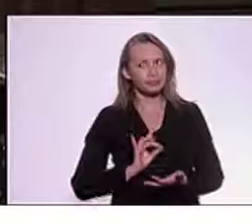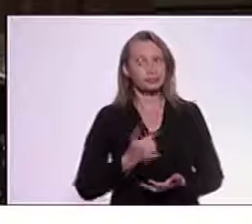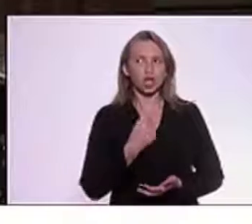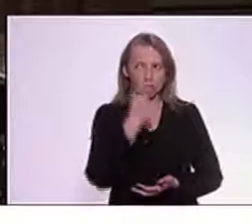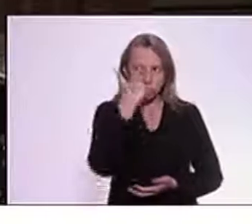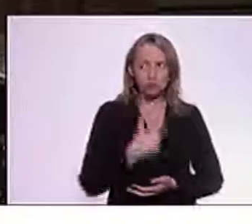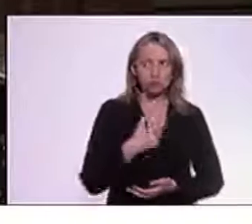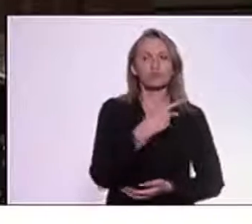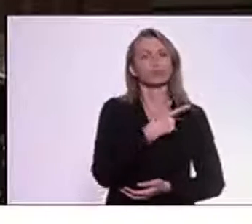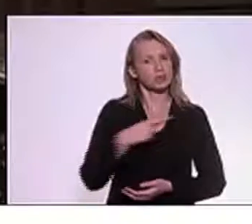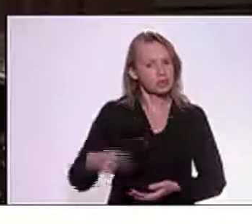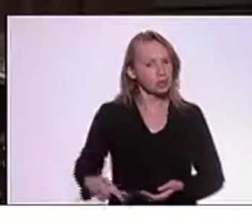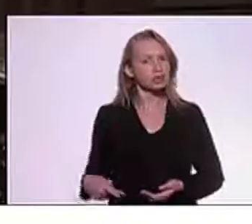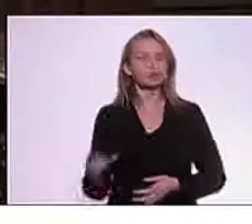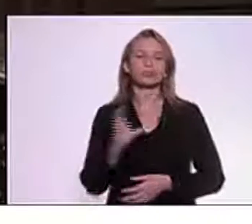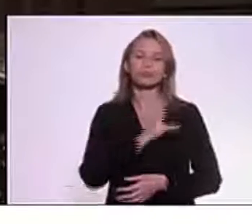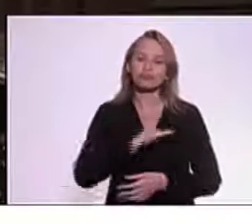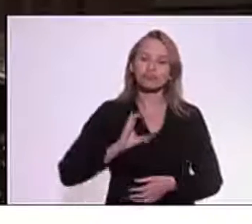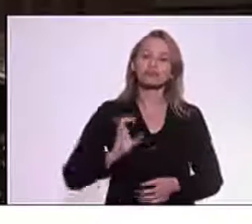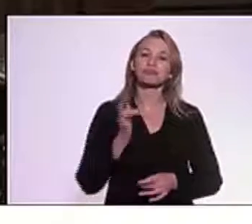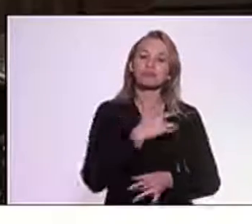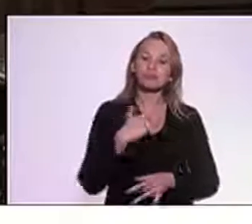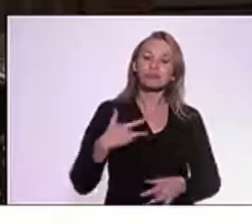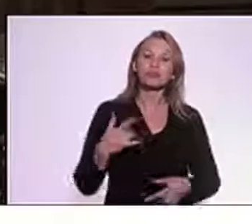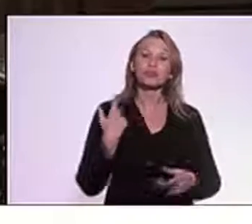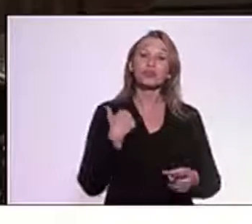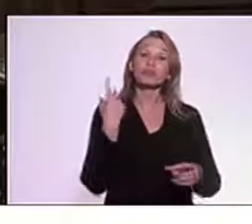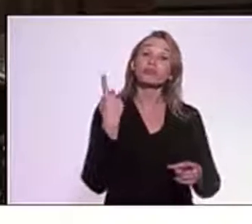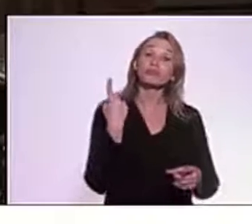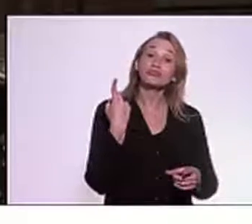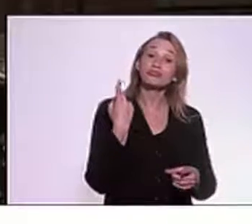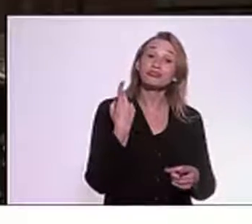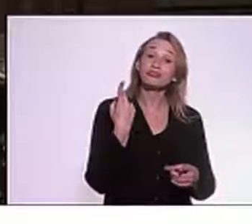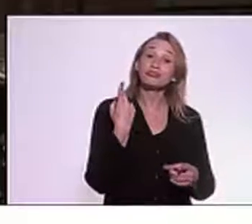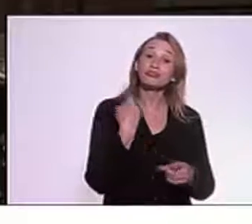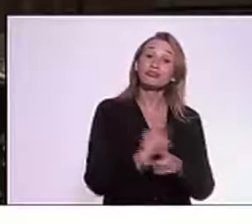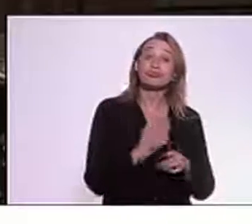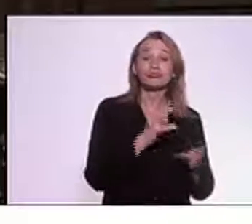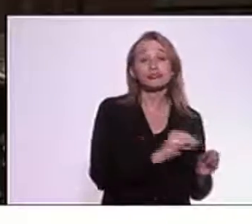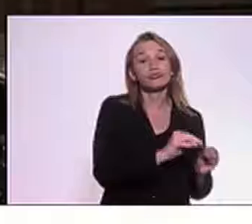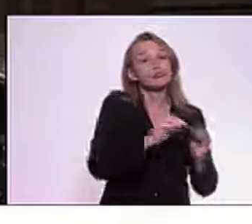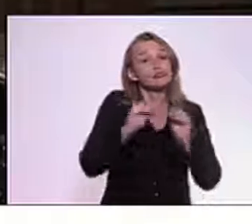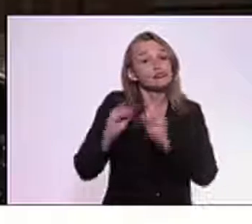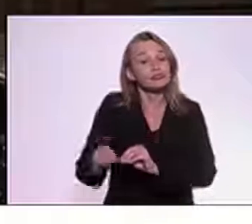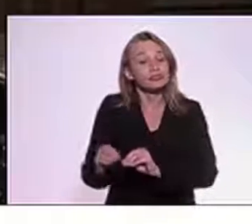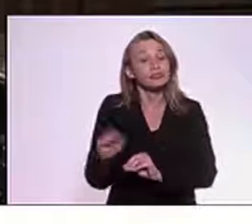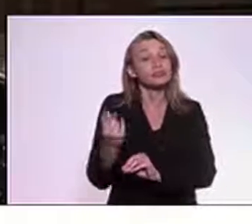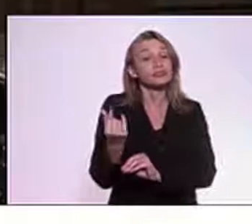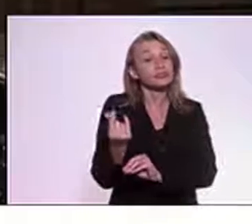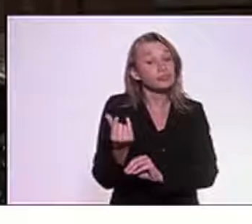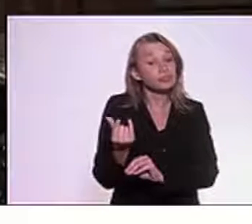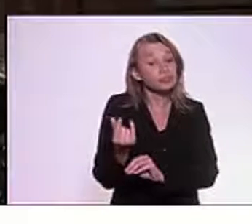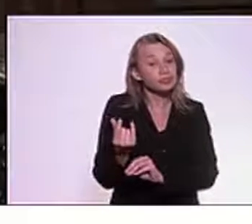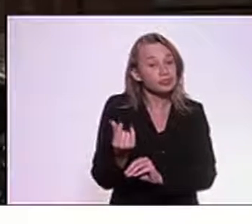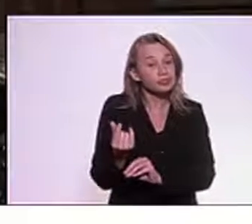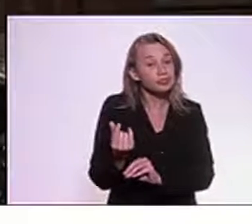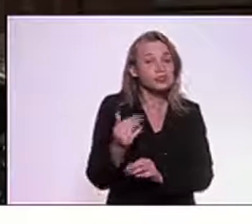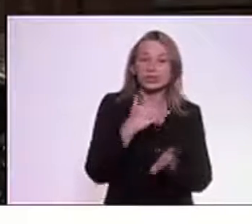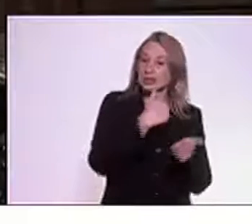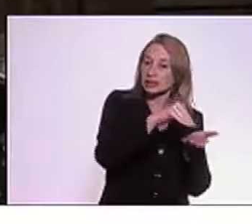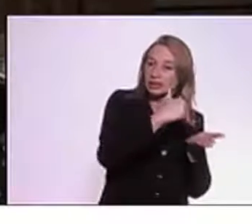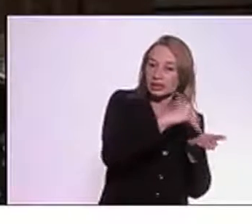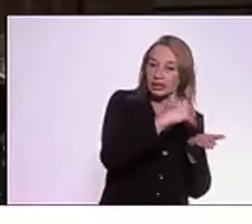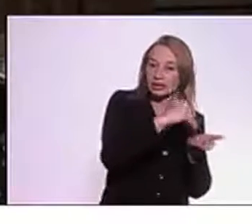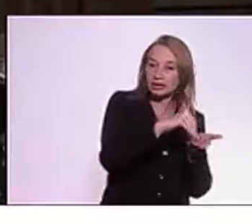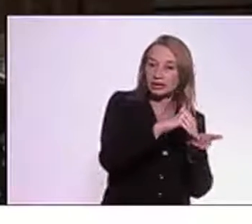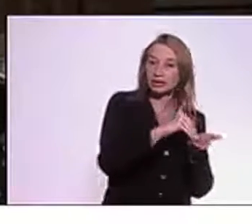da Comissão de Saúde, e aí descobri uma transferência, um aporte financeiro da Secretaria de